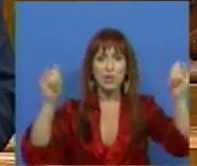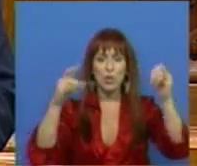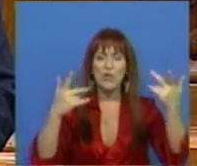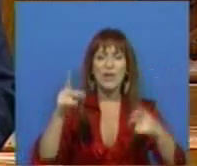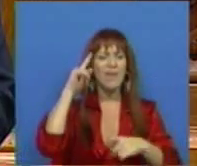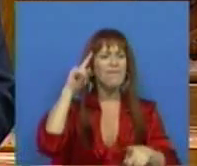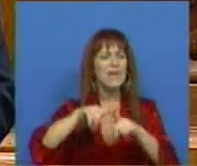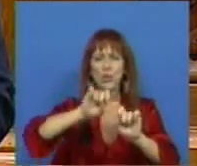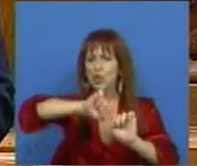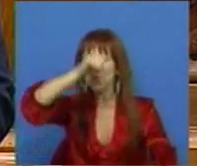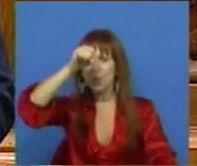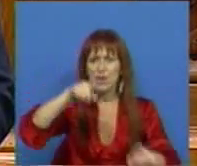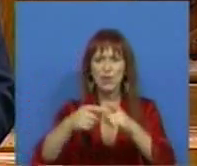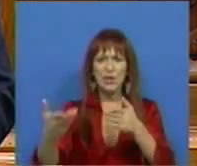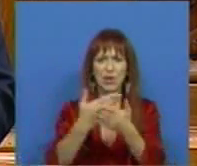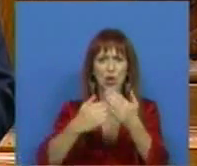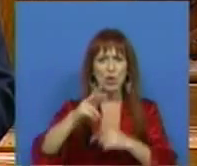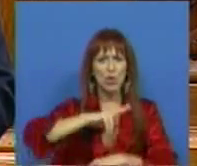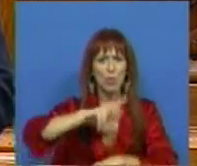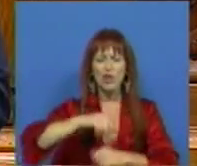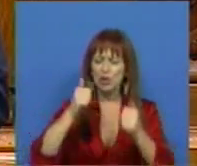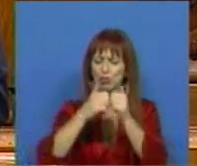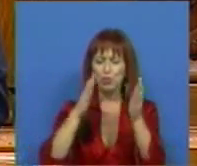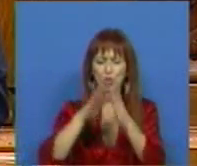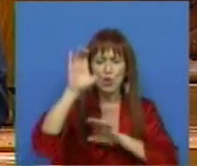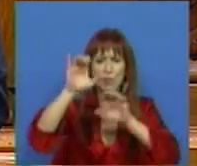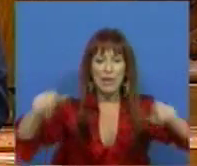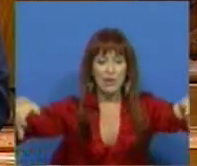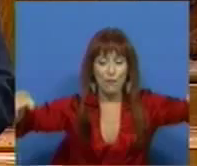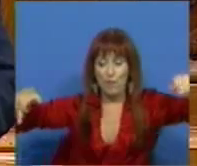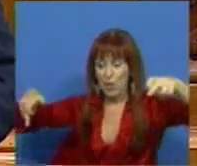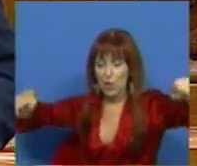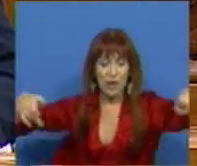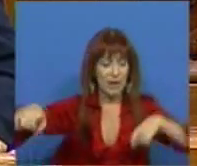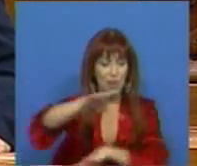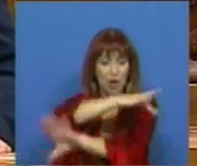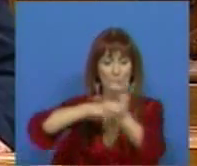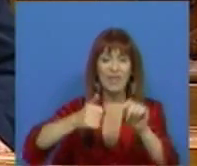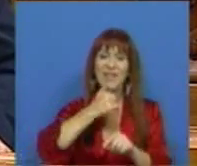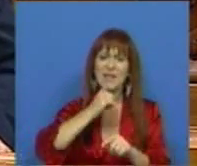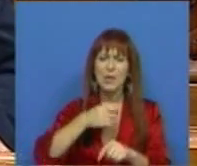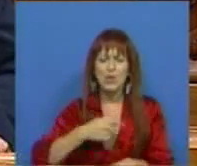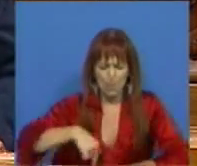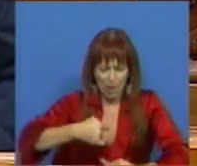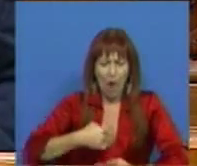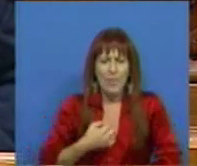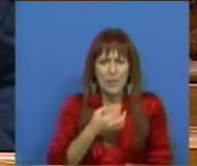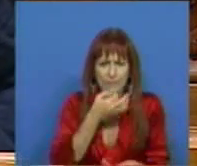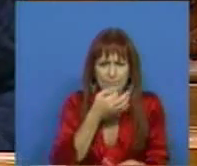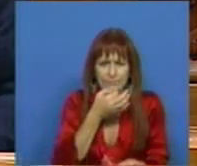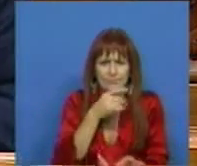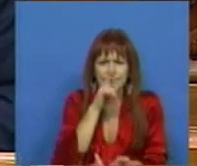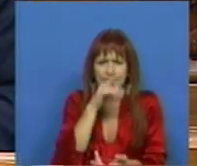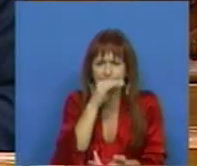que visam a destruição económica de Portugal e de todos os países da periferia da Europa, decidiu quebrar ele próprio esse verniz